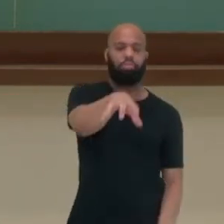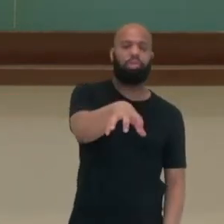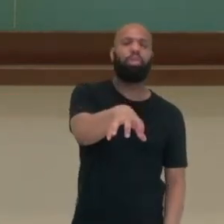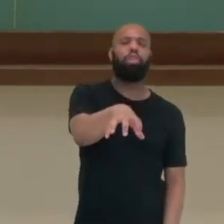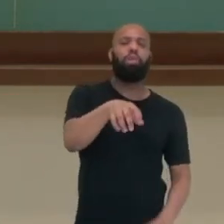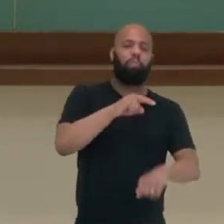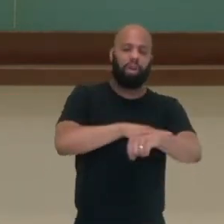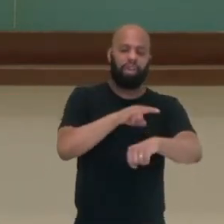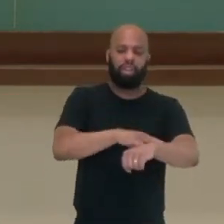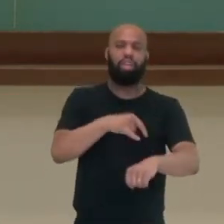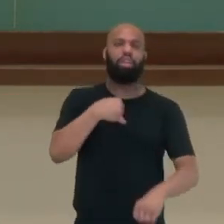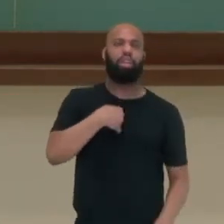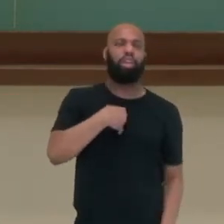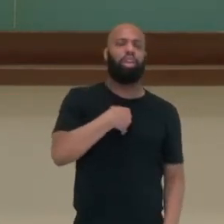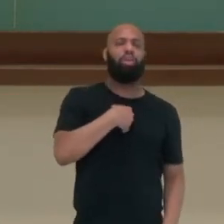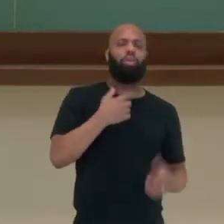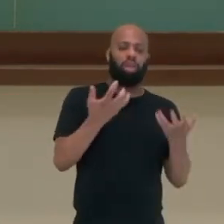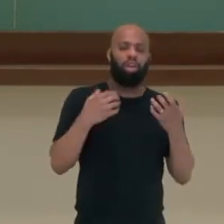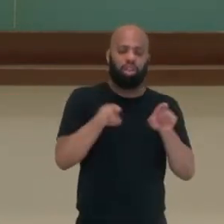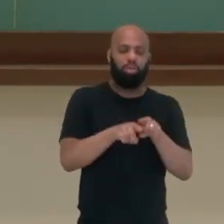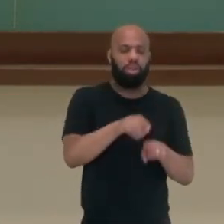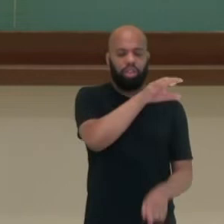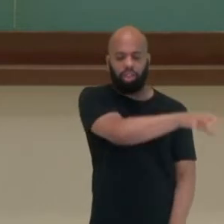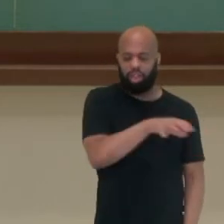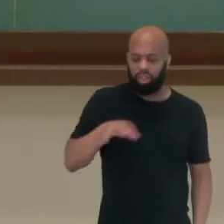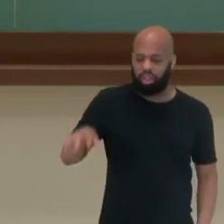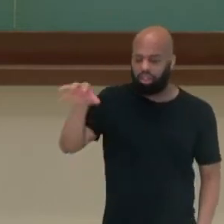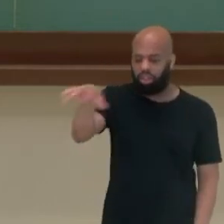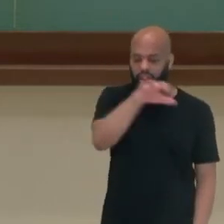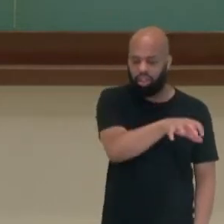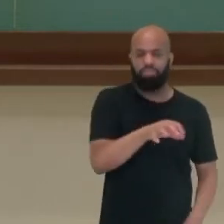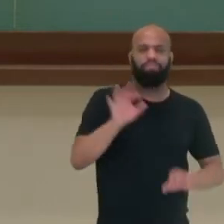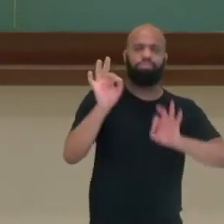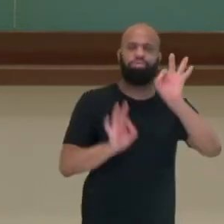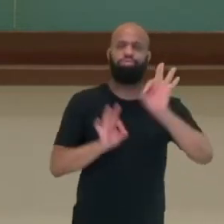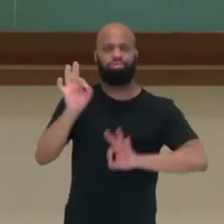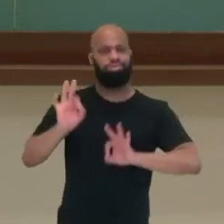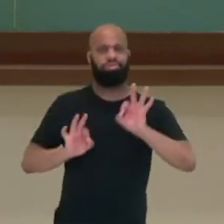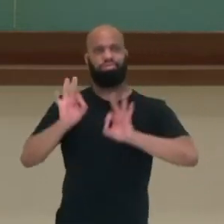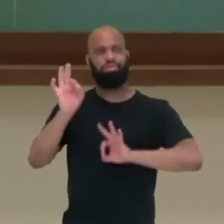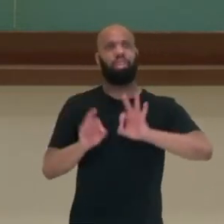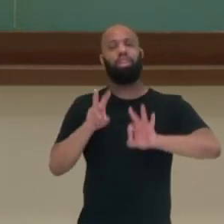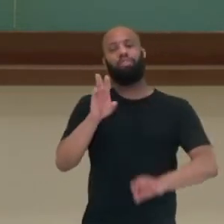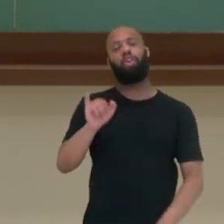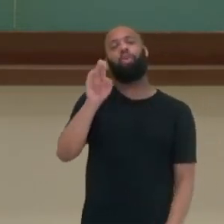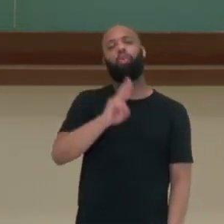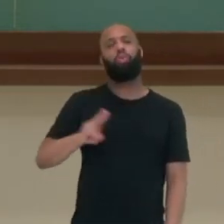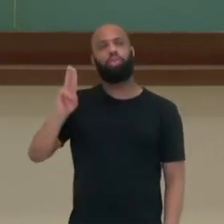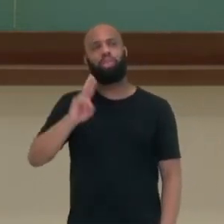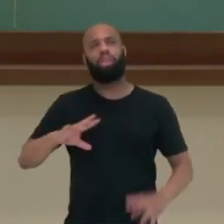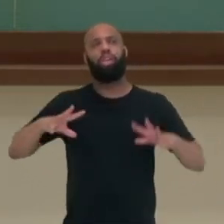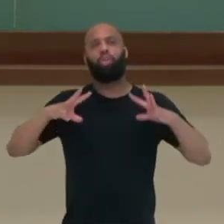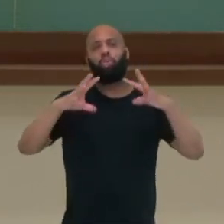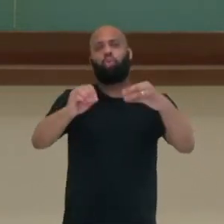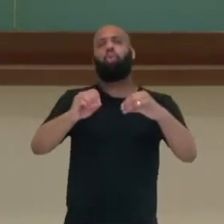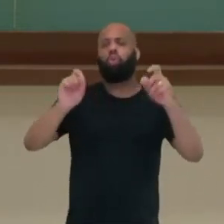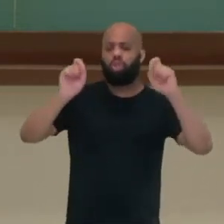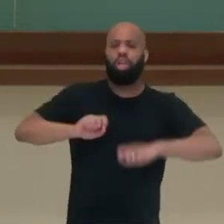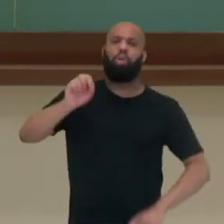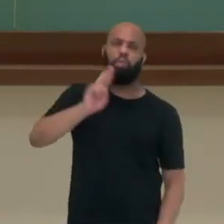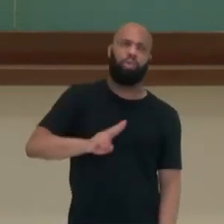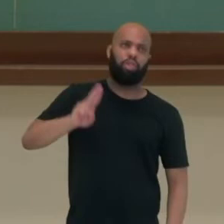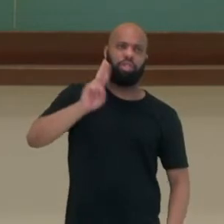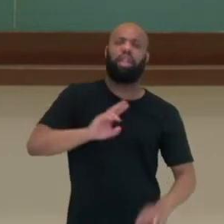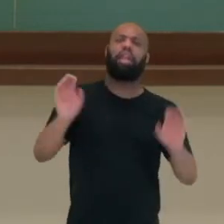com espaços onde tudo está, espaços em potencial, espaços onde tudo será utilizado. Nenhum